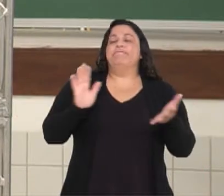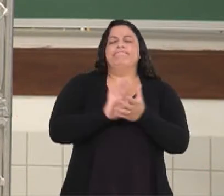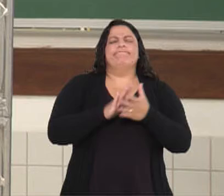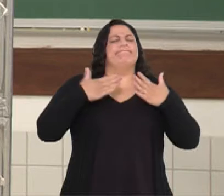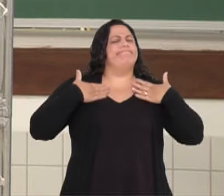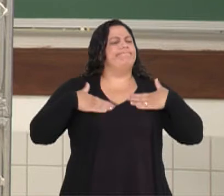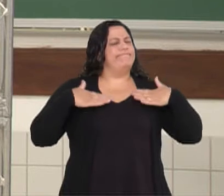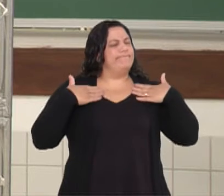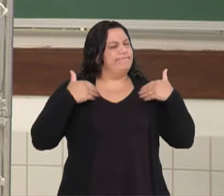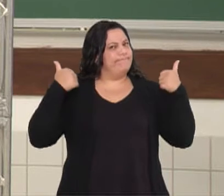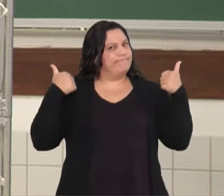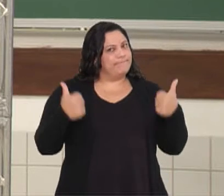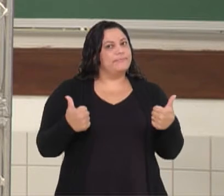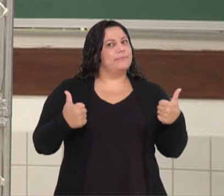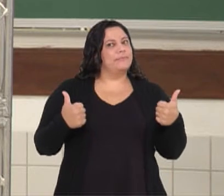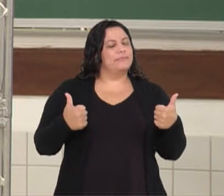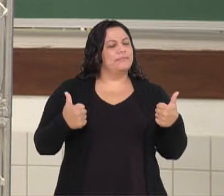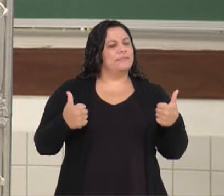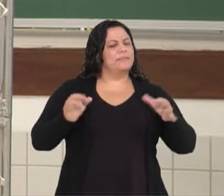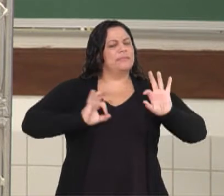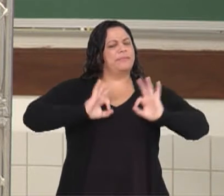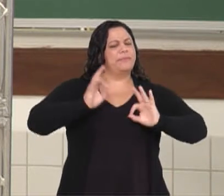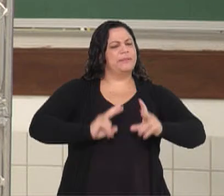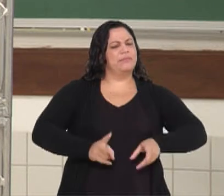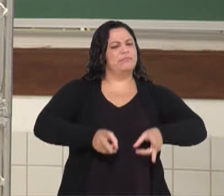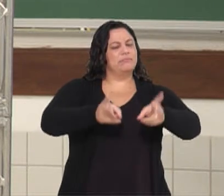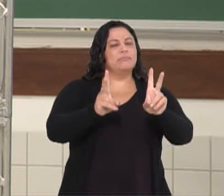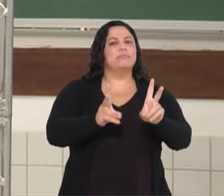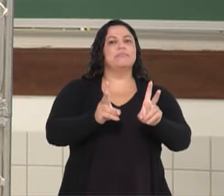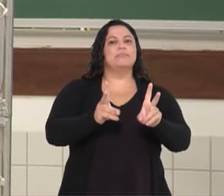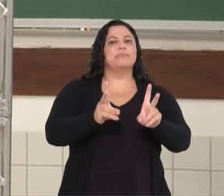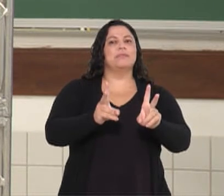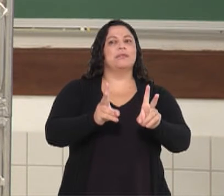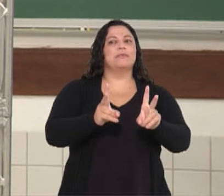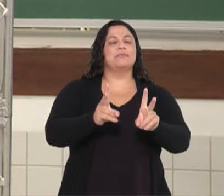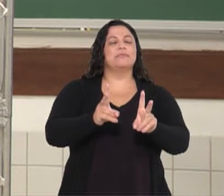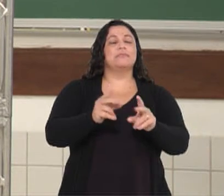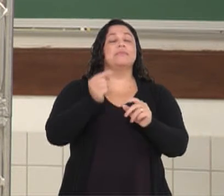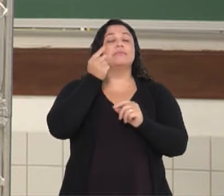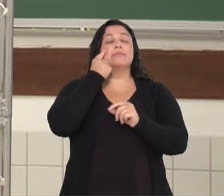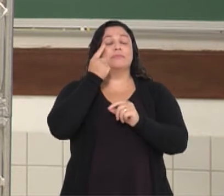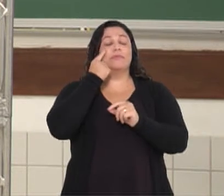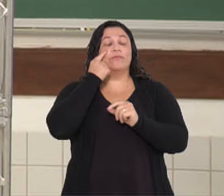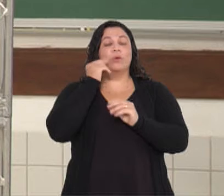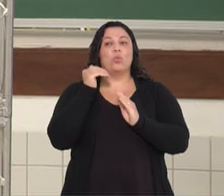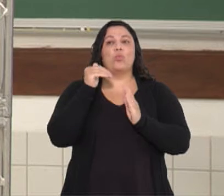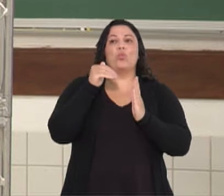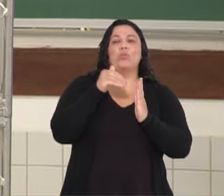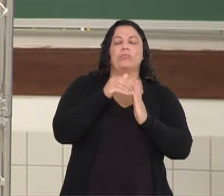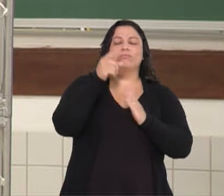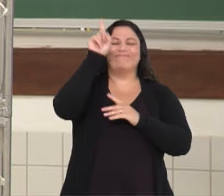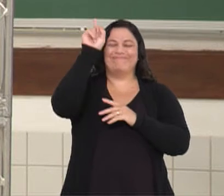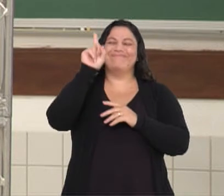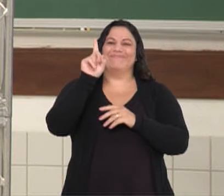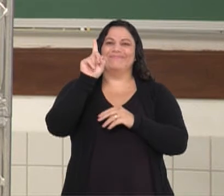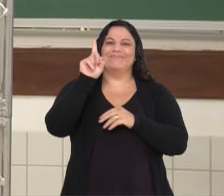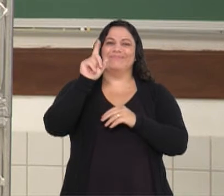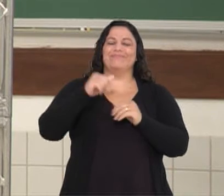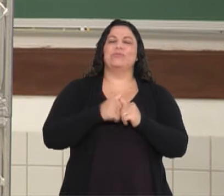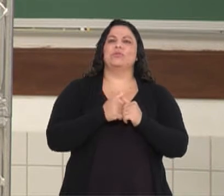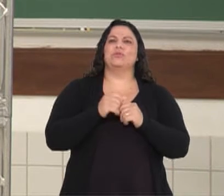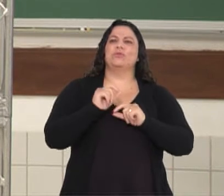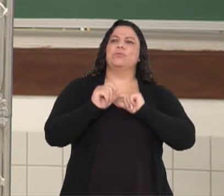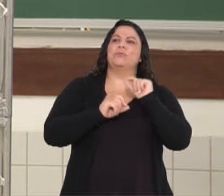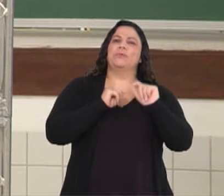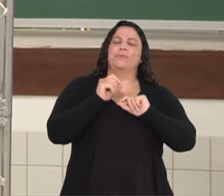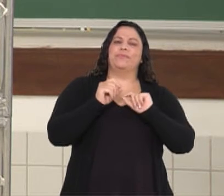Tranquilo? Preparado para a gente ir à frente agora? Vamos falar do último método que a gente vai abordar, que é o dispositivo prático